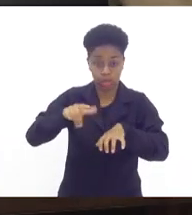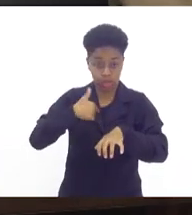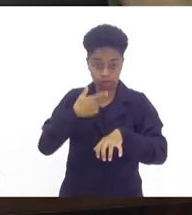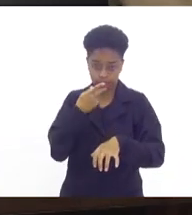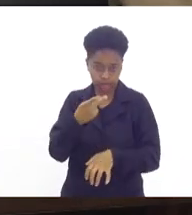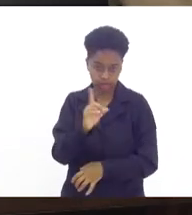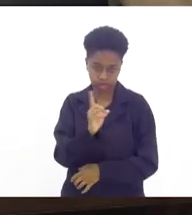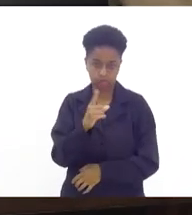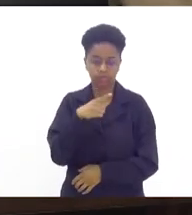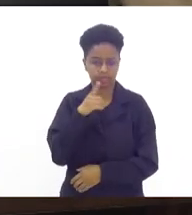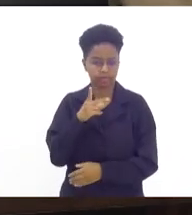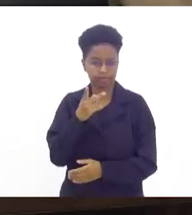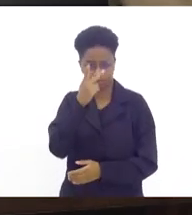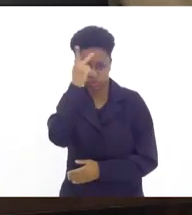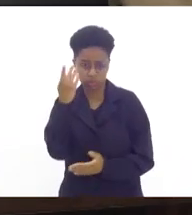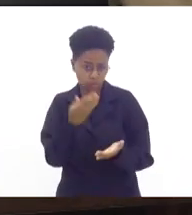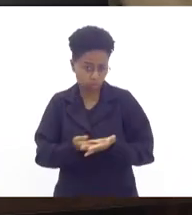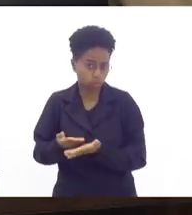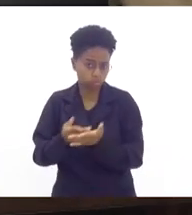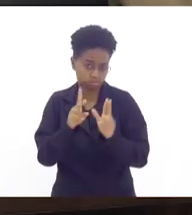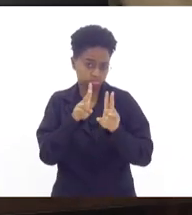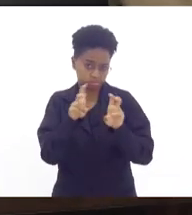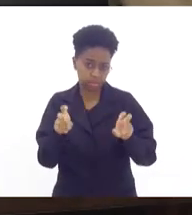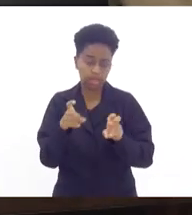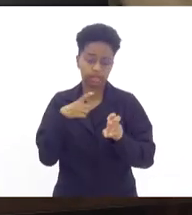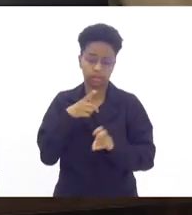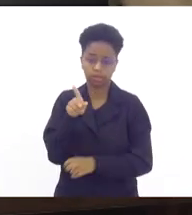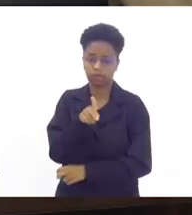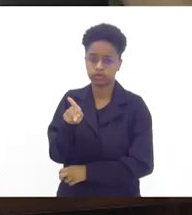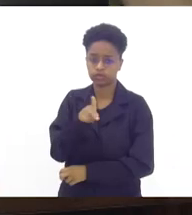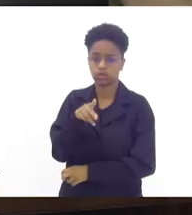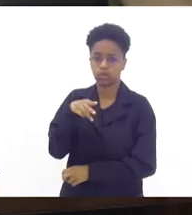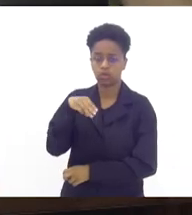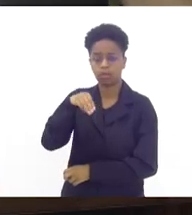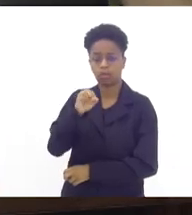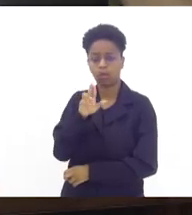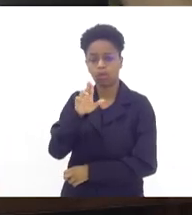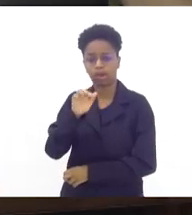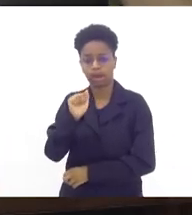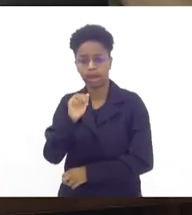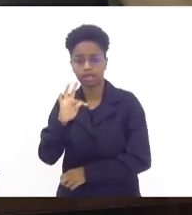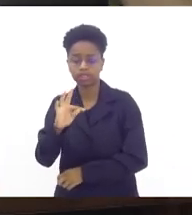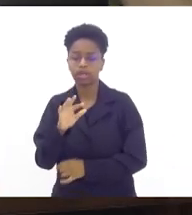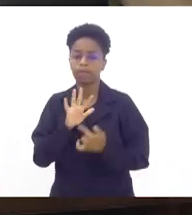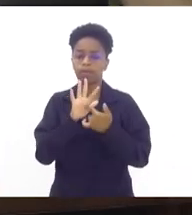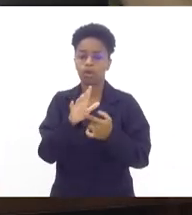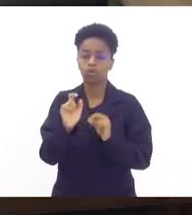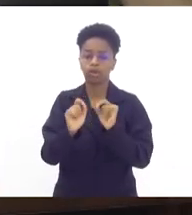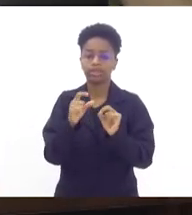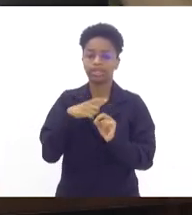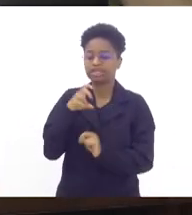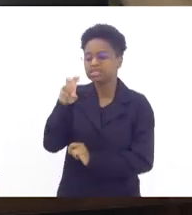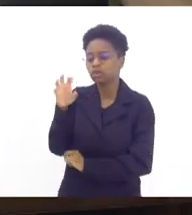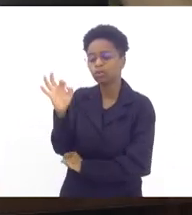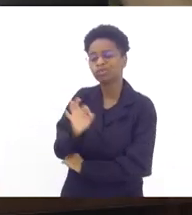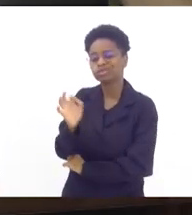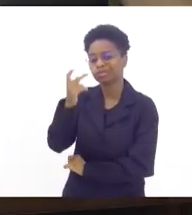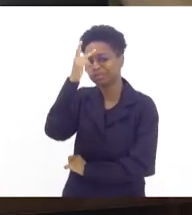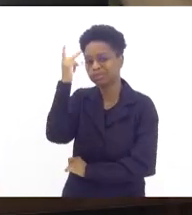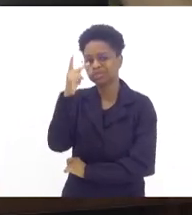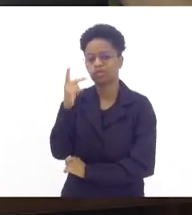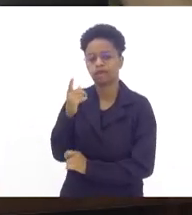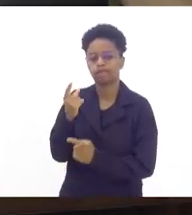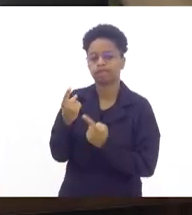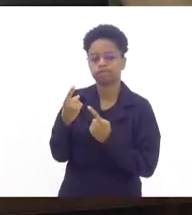como professor morar né ele traz no livro dele que são 5% das pessoas que já era um problema dentro dos estágio dentro dessas